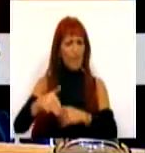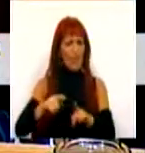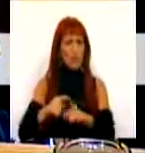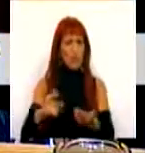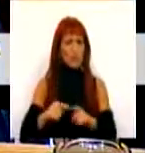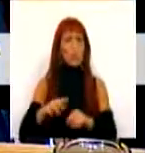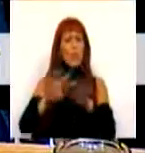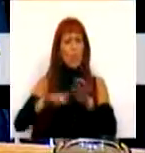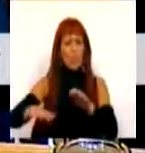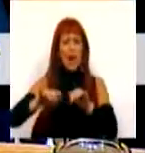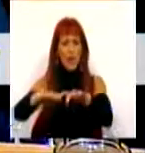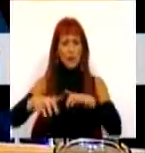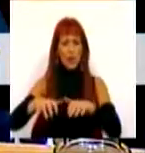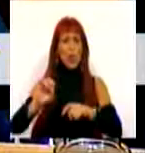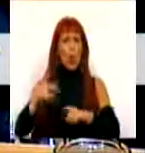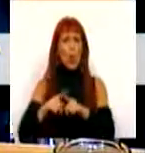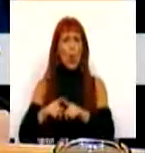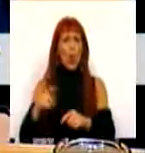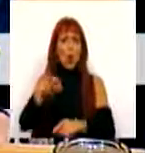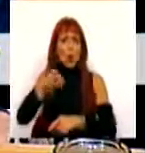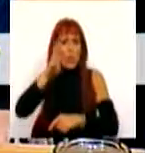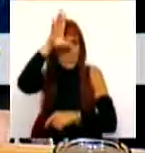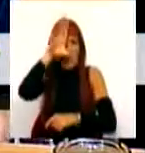num quadro parlamentar ou se num quadro executivo